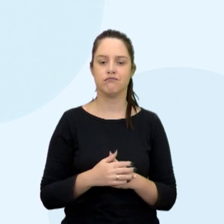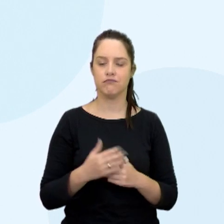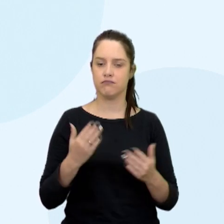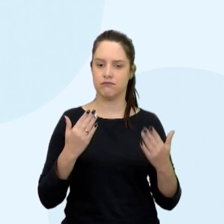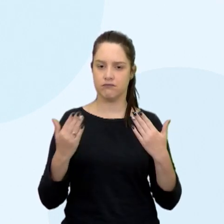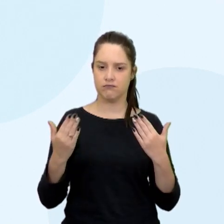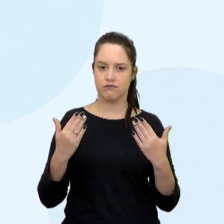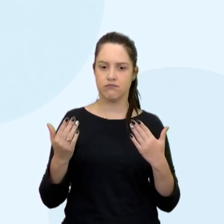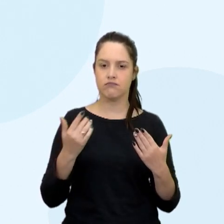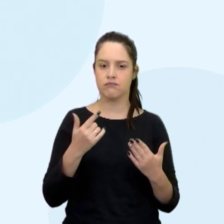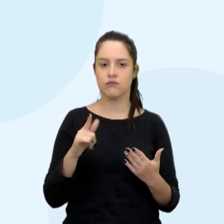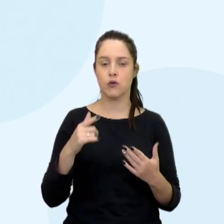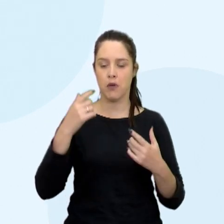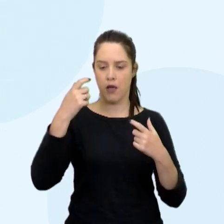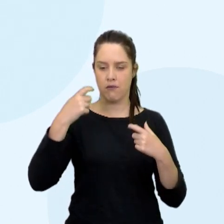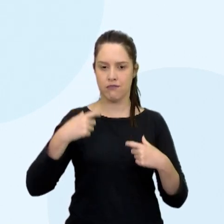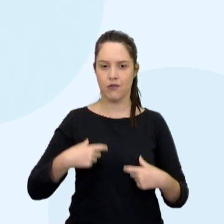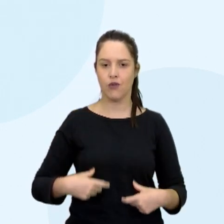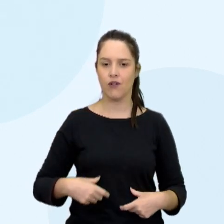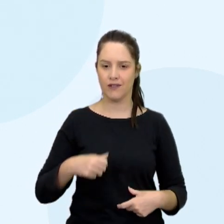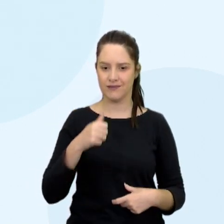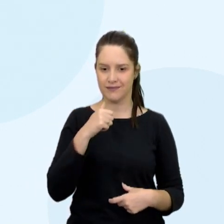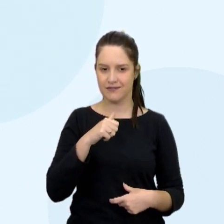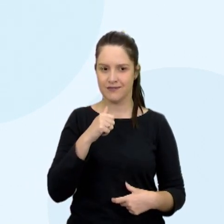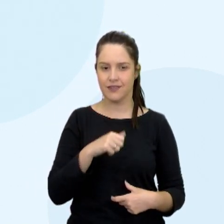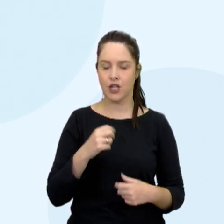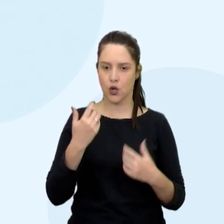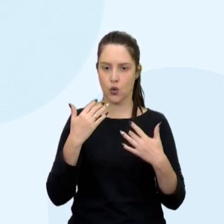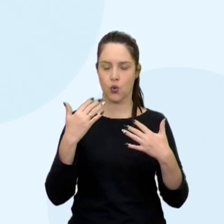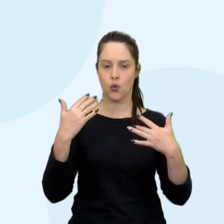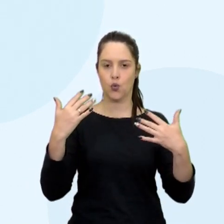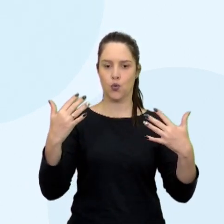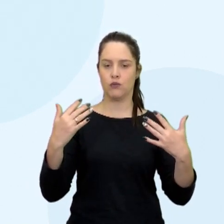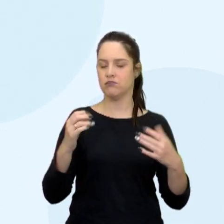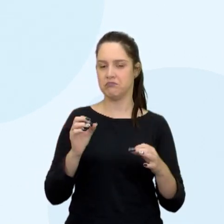temos uma moça, né, muito bonita, iluminada, né?